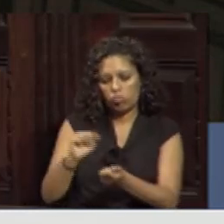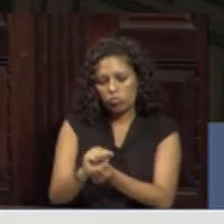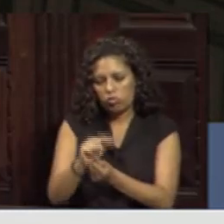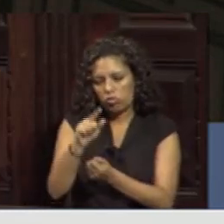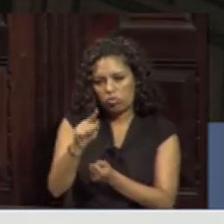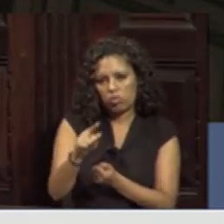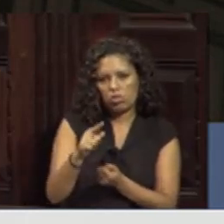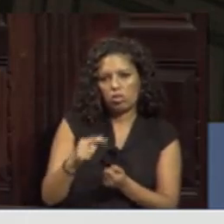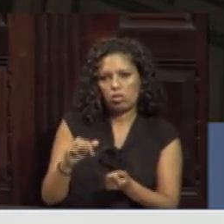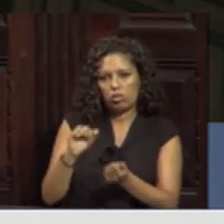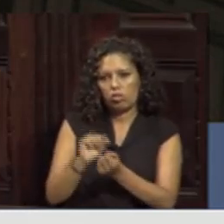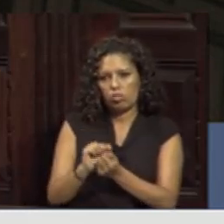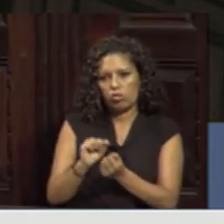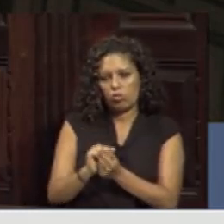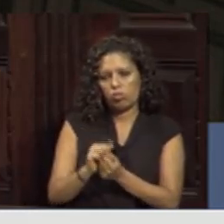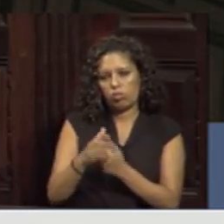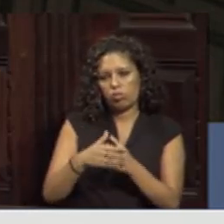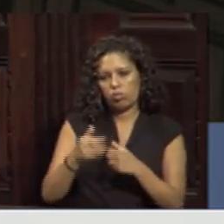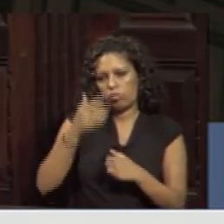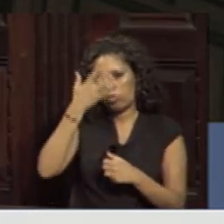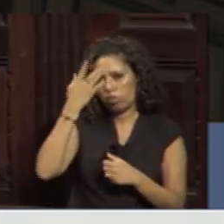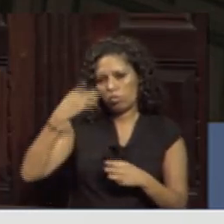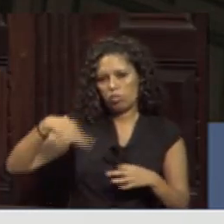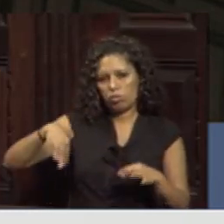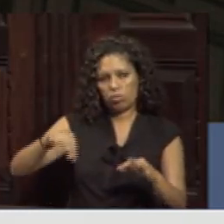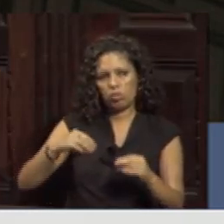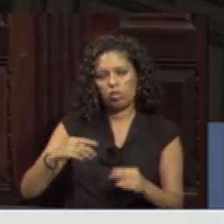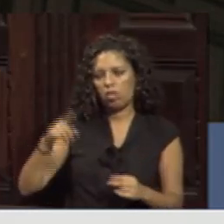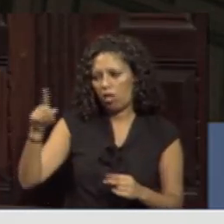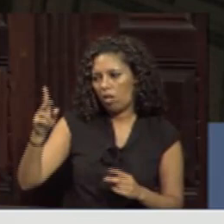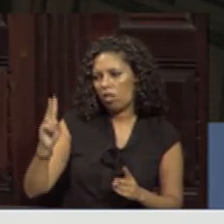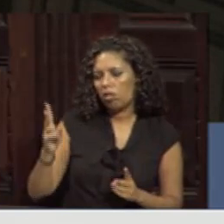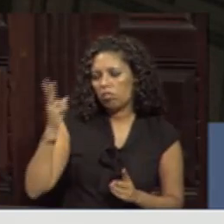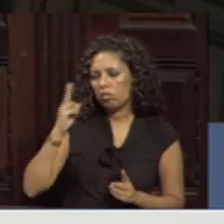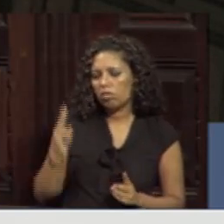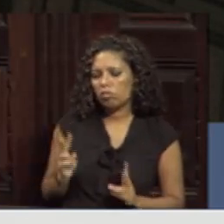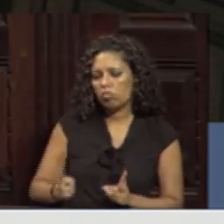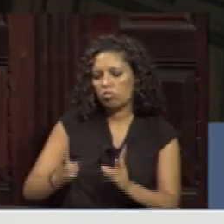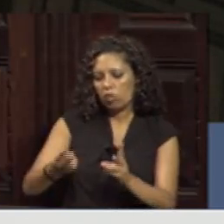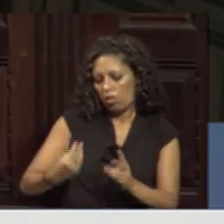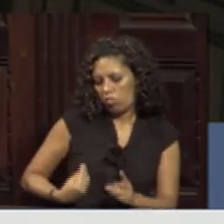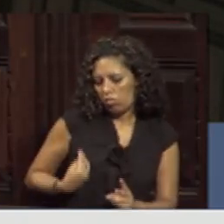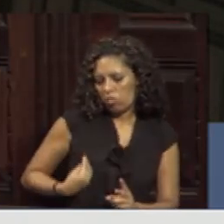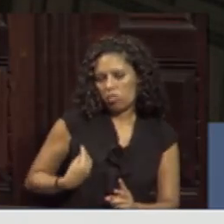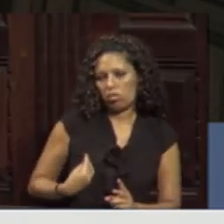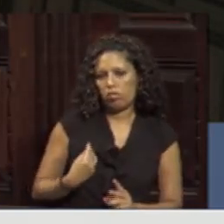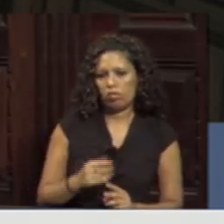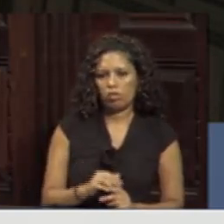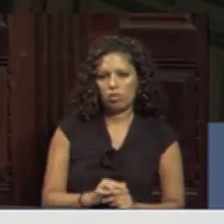em especial a todos os companheiros da Marielle. Marielle vive, estaremos juntos o tempo inteiro cobrando.